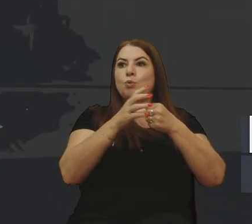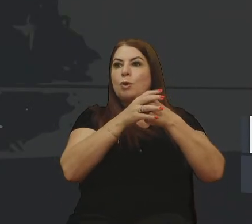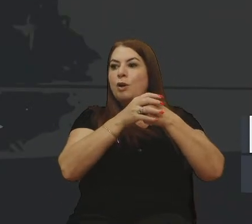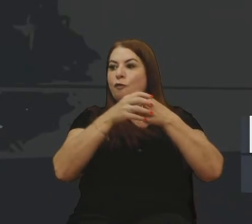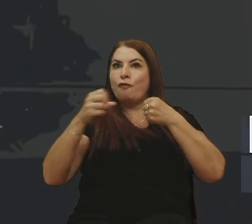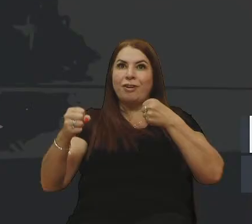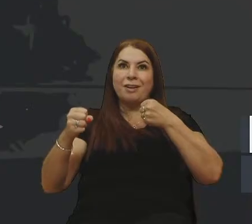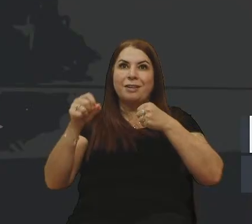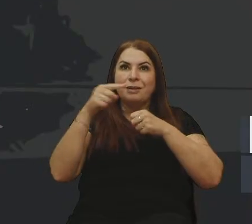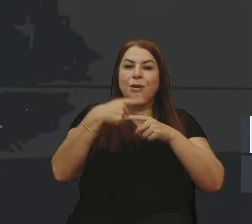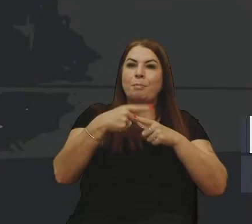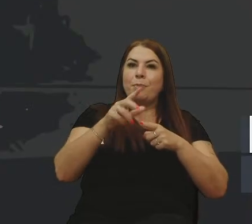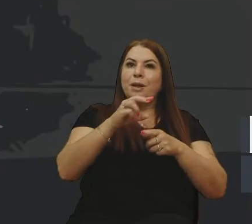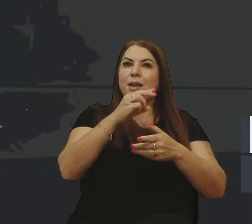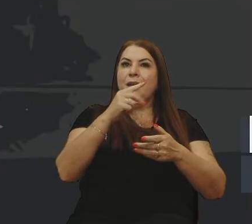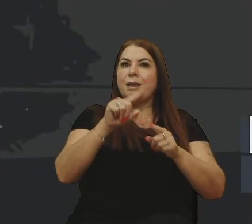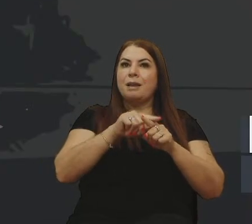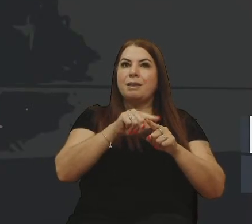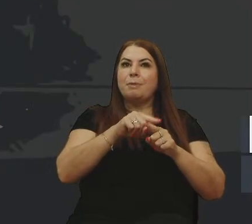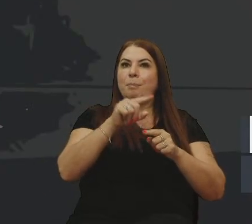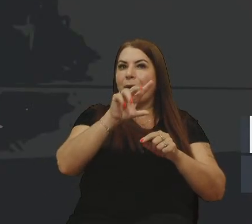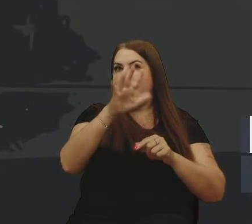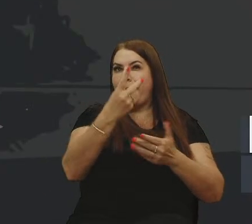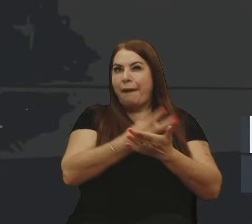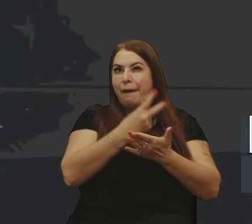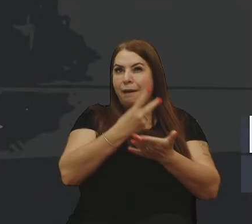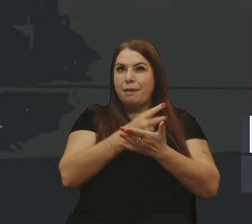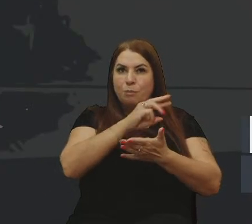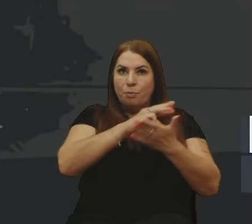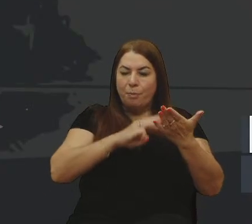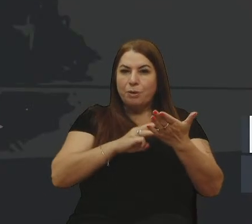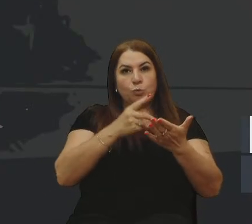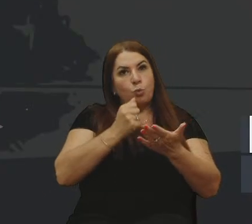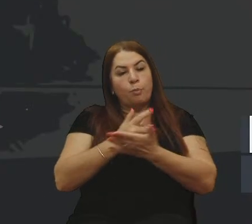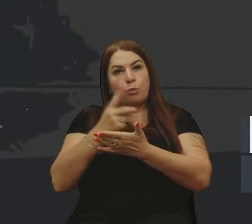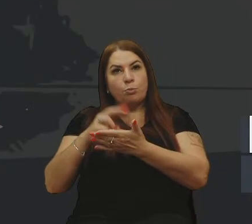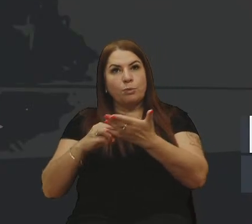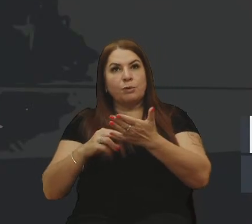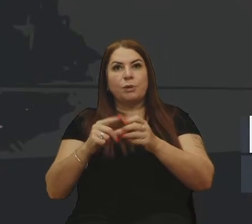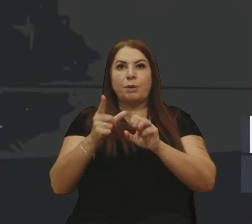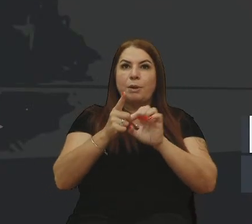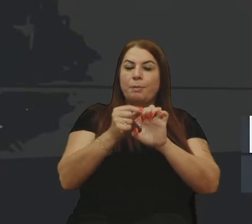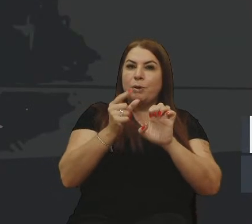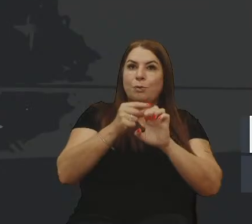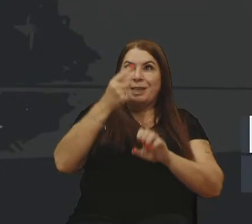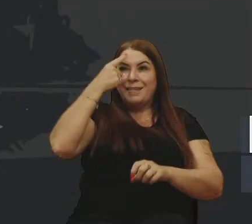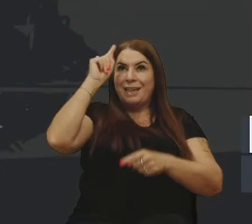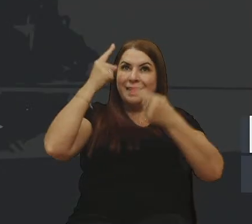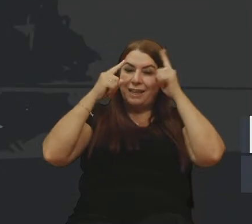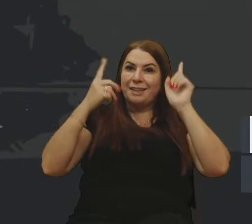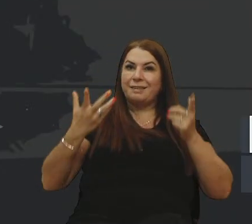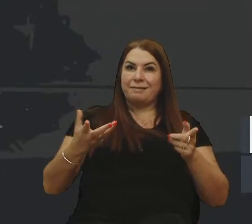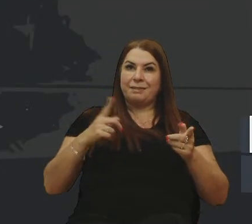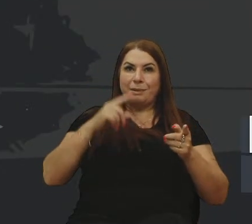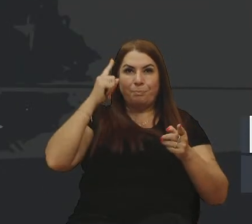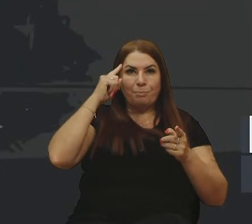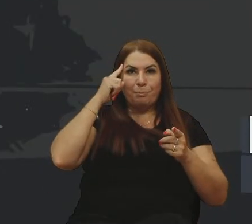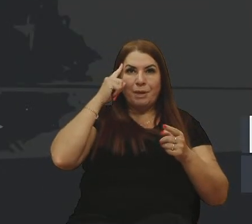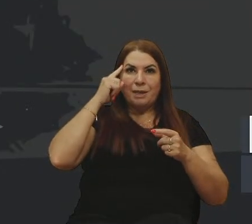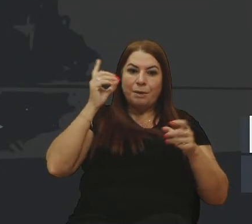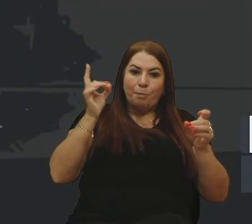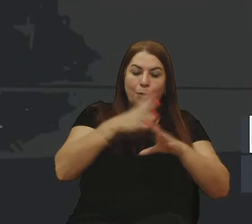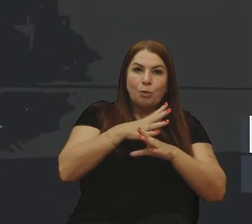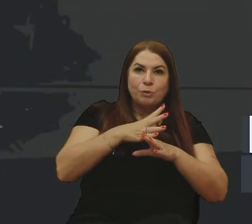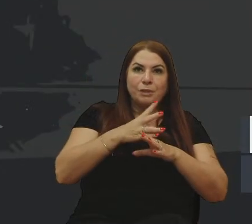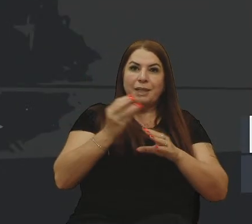Por quê? Porque comprou um método, não segue o método. E esse é outro mal de nós, empreendedores brasileiros. A gente é muito criativo. A gente pega uma receita que já está pronta, a